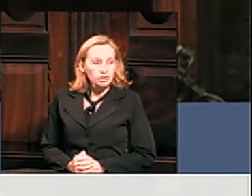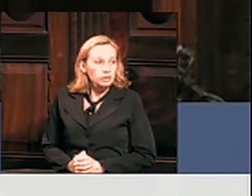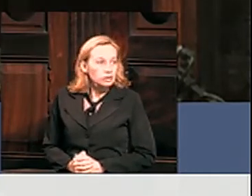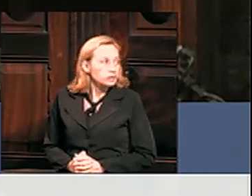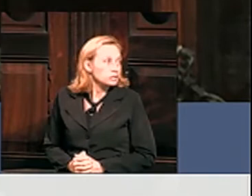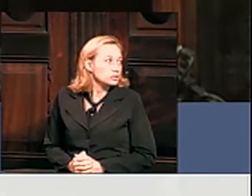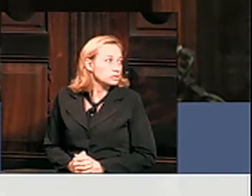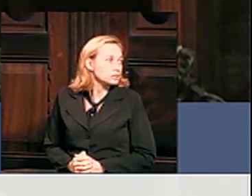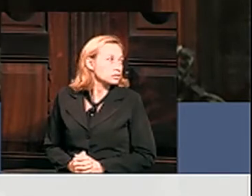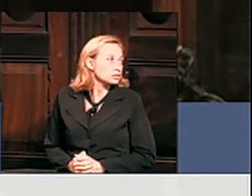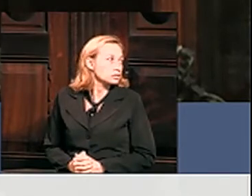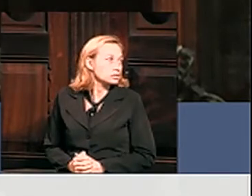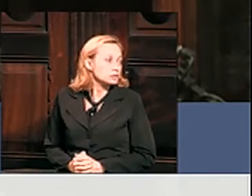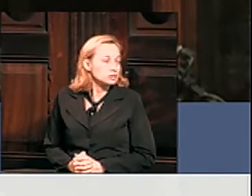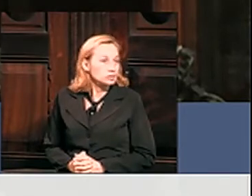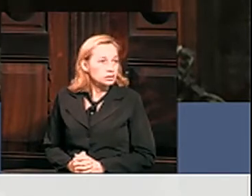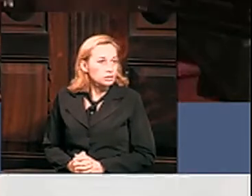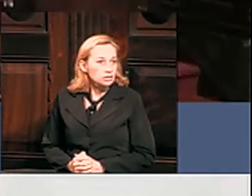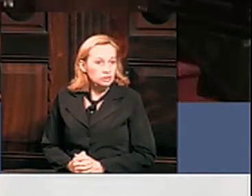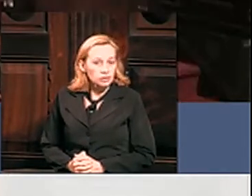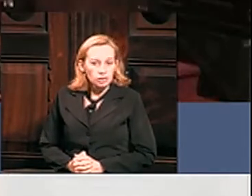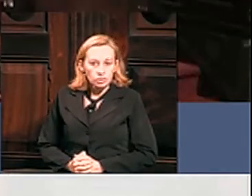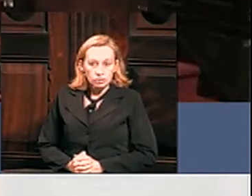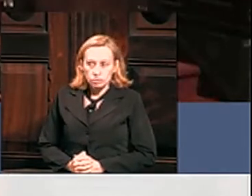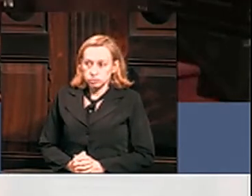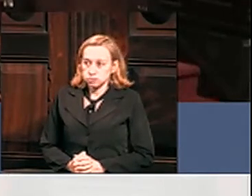Não há que se desperdiçar 1 minuto sequer.